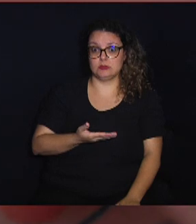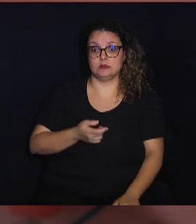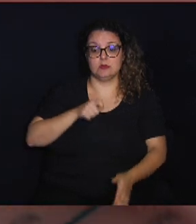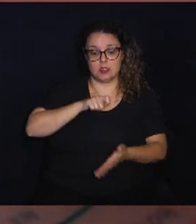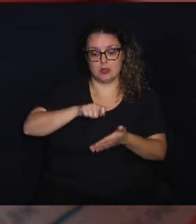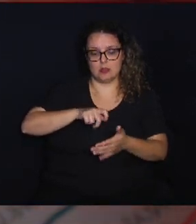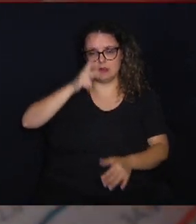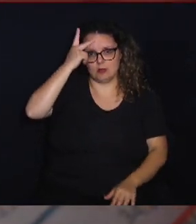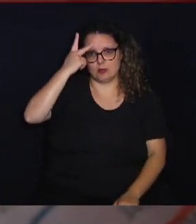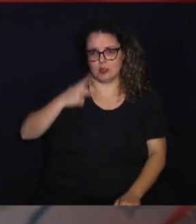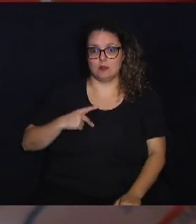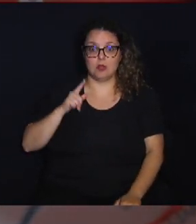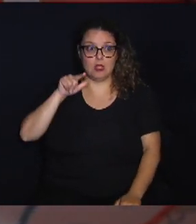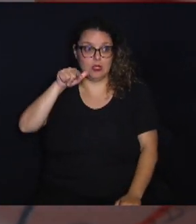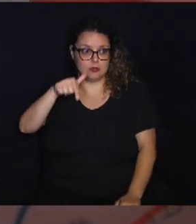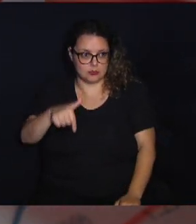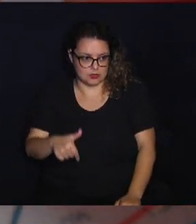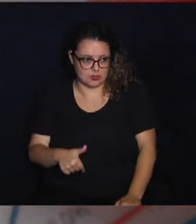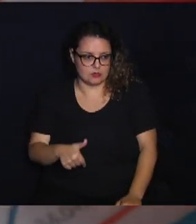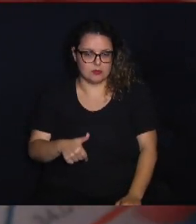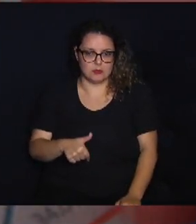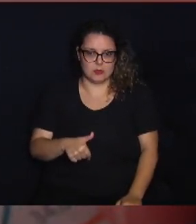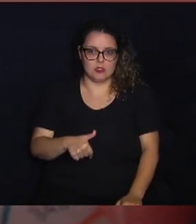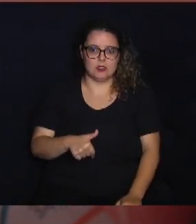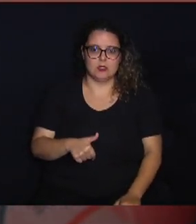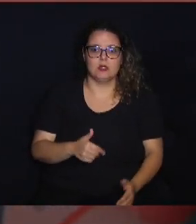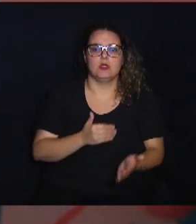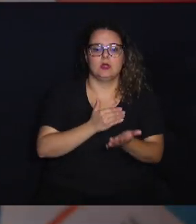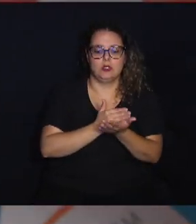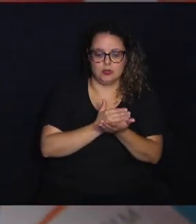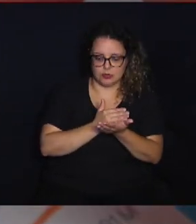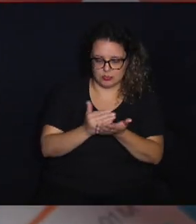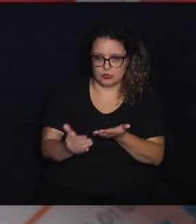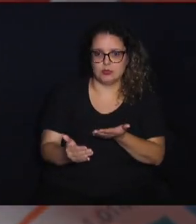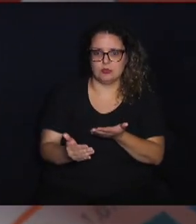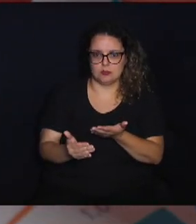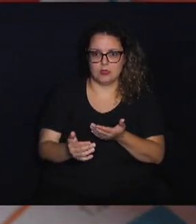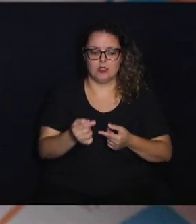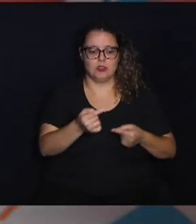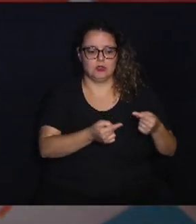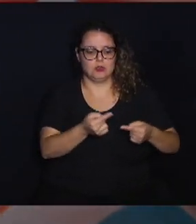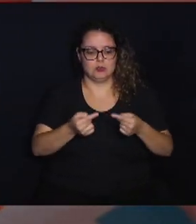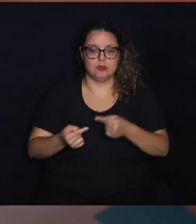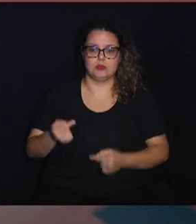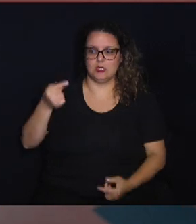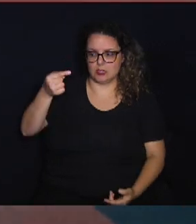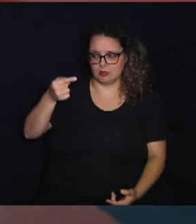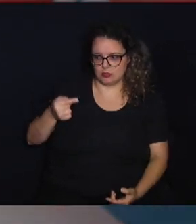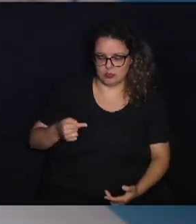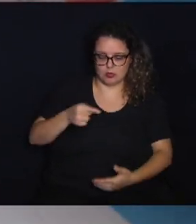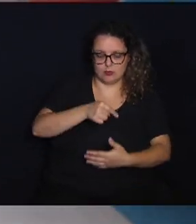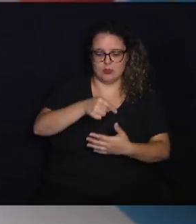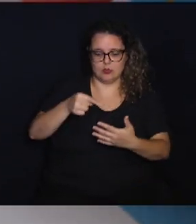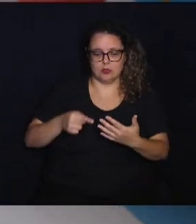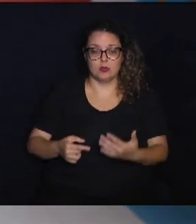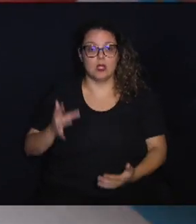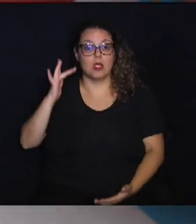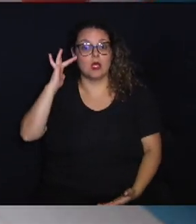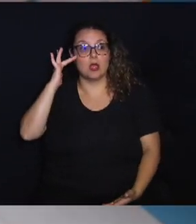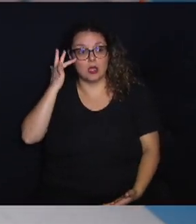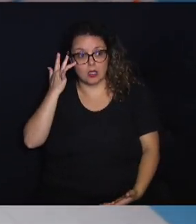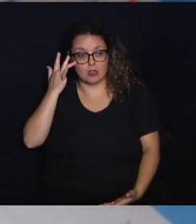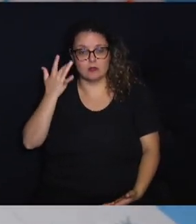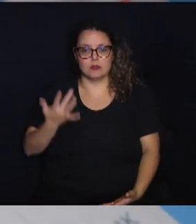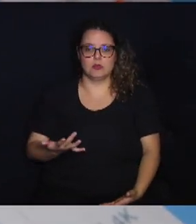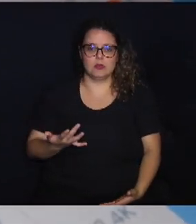anotações. Depois, a partir daí, você então começa a discutir cada um desses pontos e começa a amadurecer, e